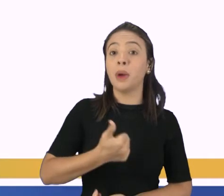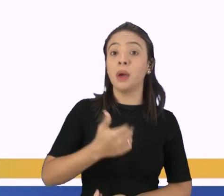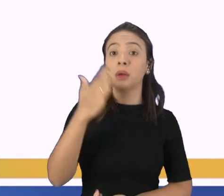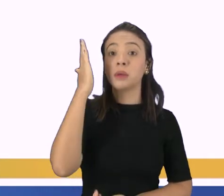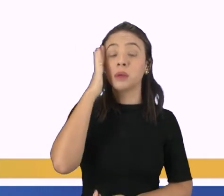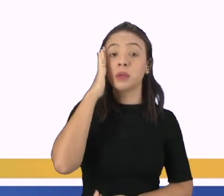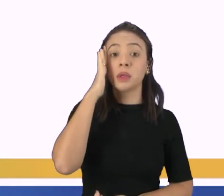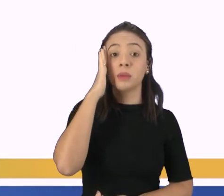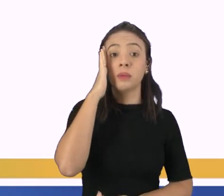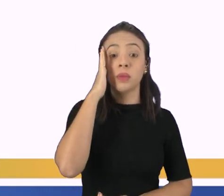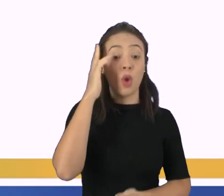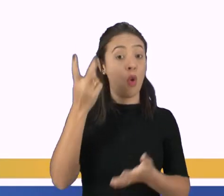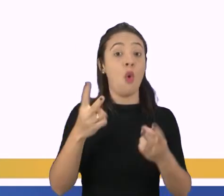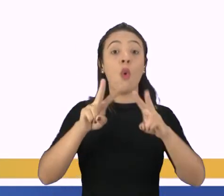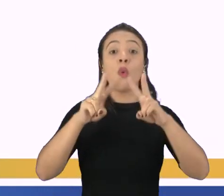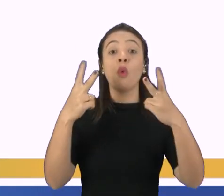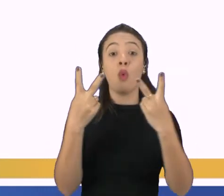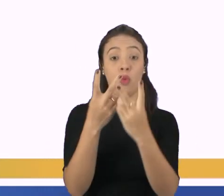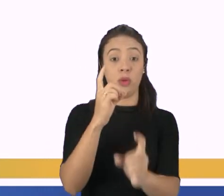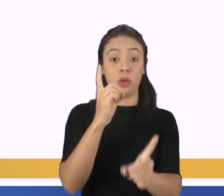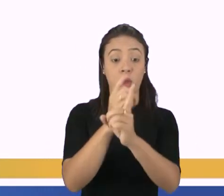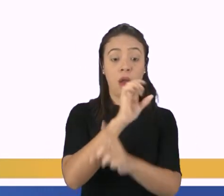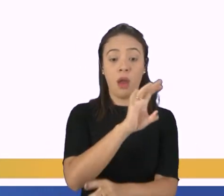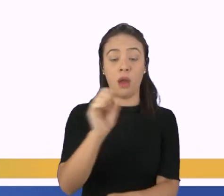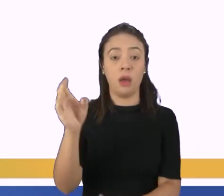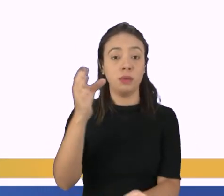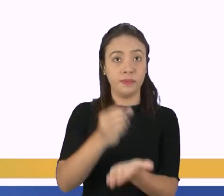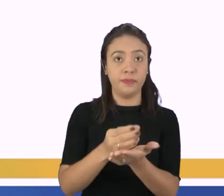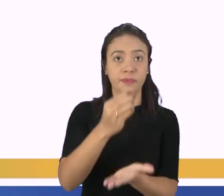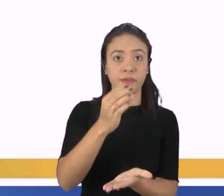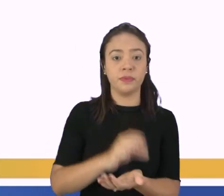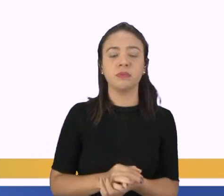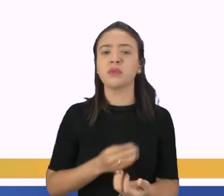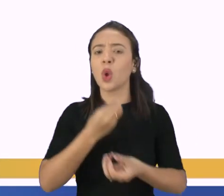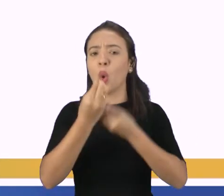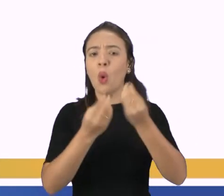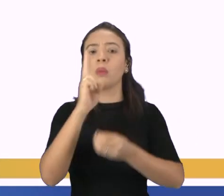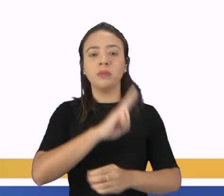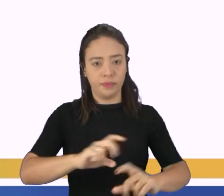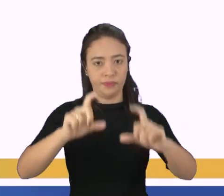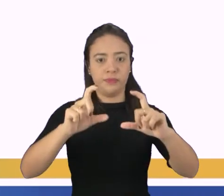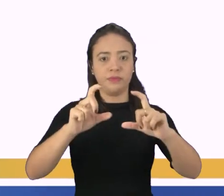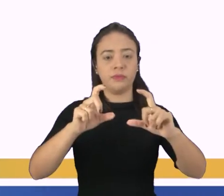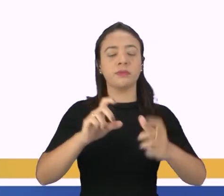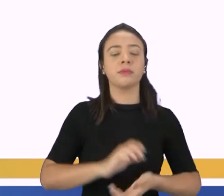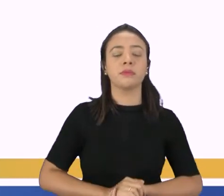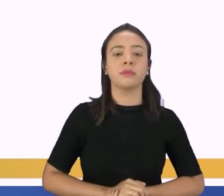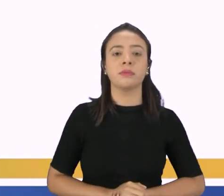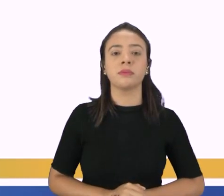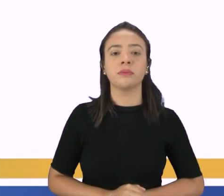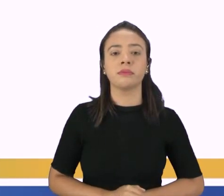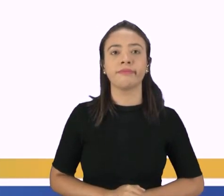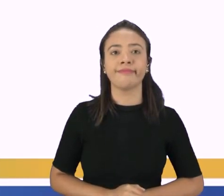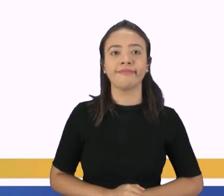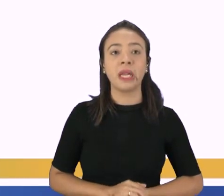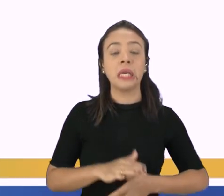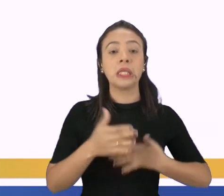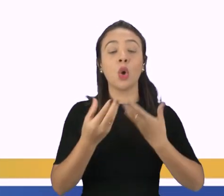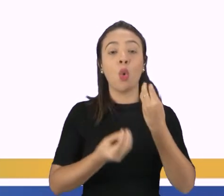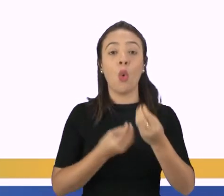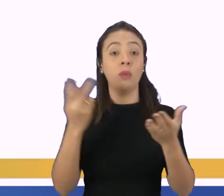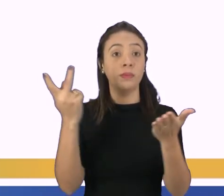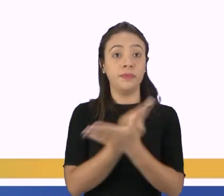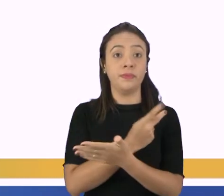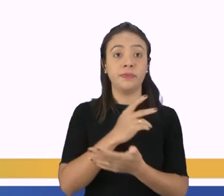calcular o volume de cada uma dessas latas, certo? E nós vamos usar a nossa fórmula, πr²h, ok? Então, olha o que